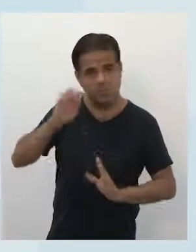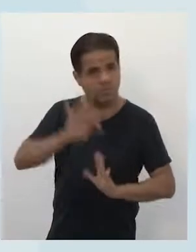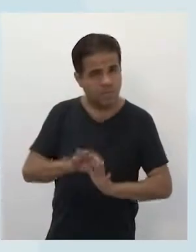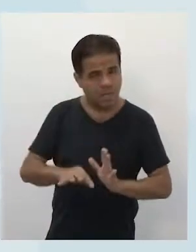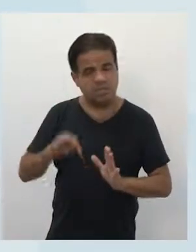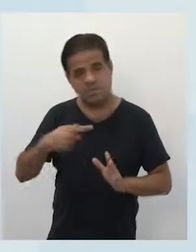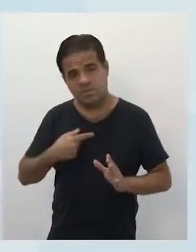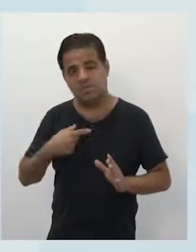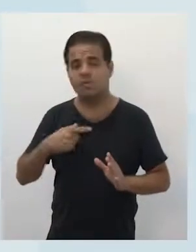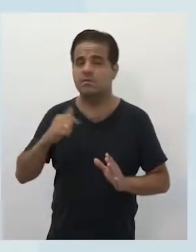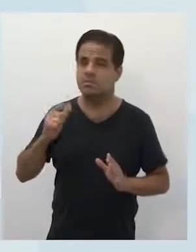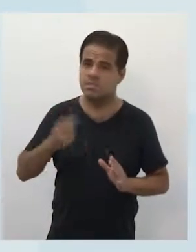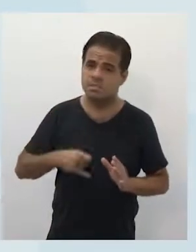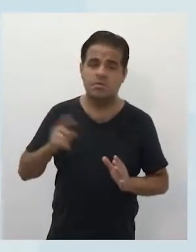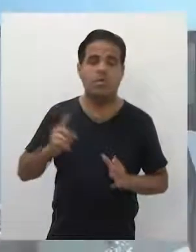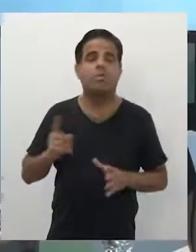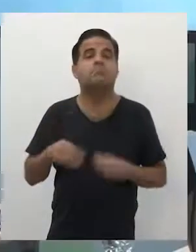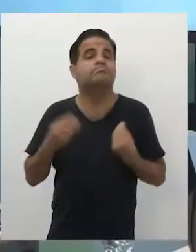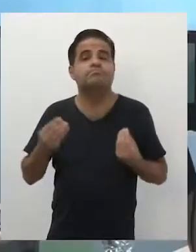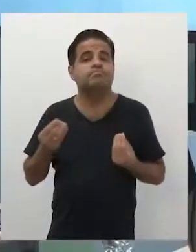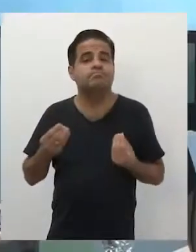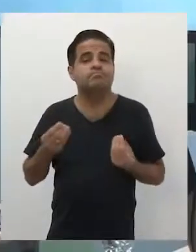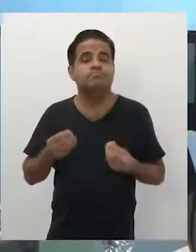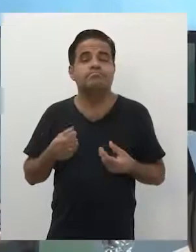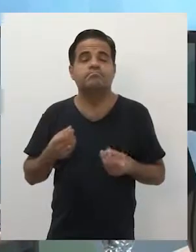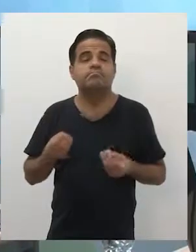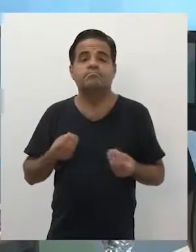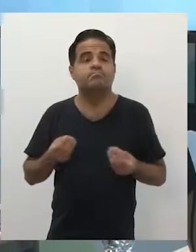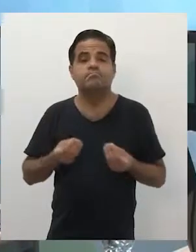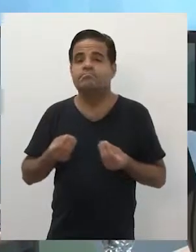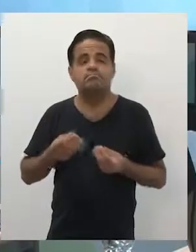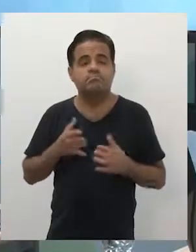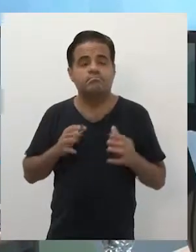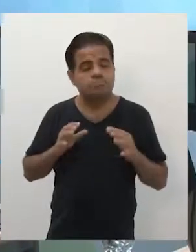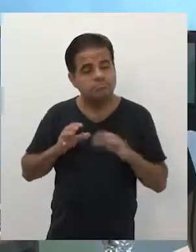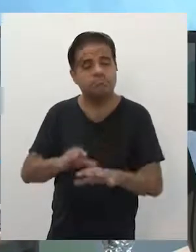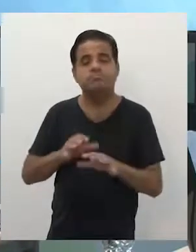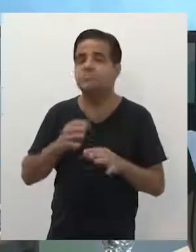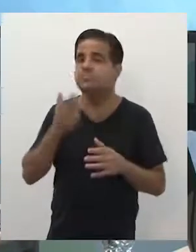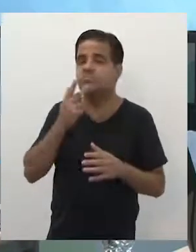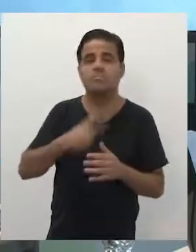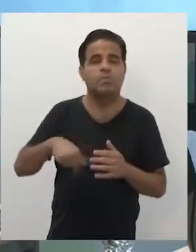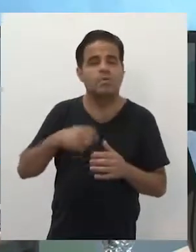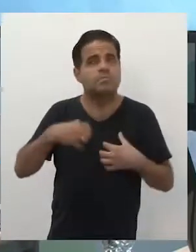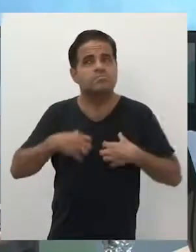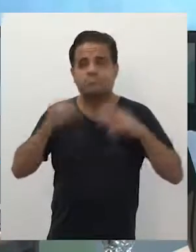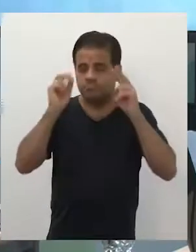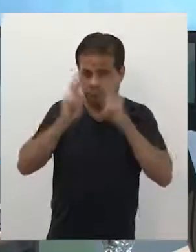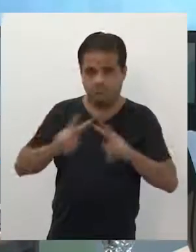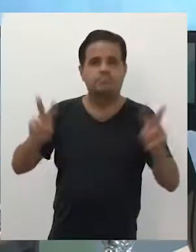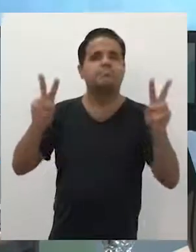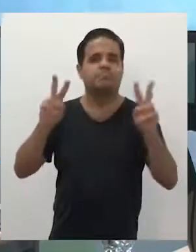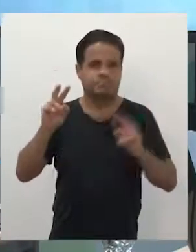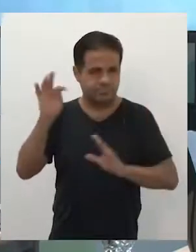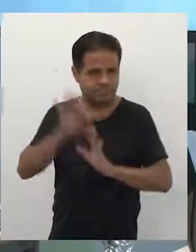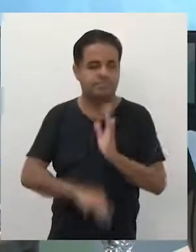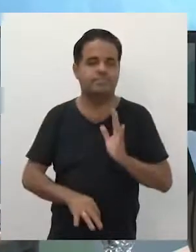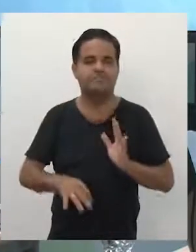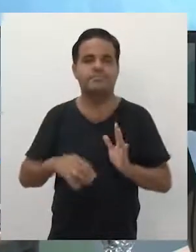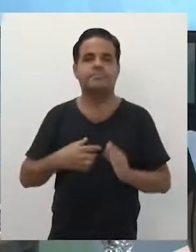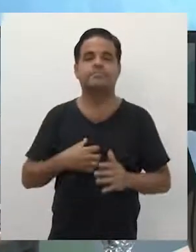ou não? Se sim ou não, se sim, como é que ele interfere no modo como nós enxergamos esse